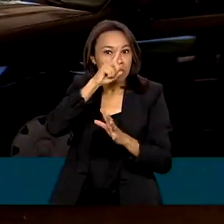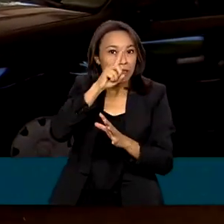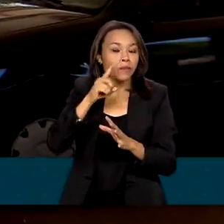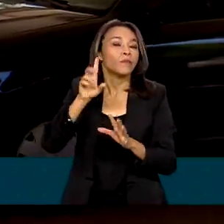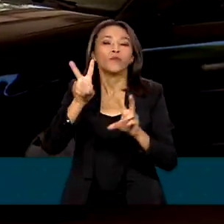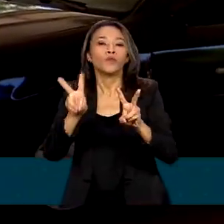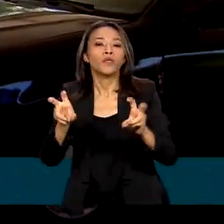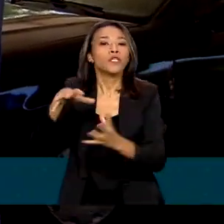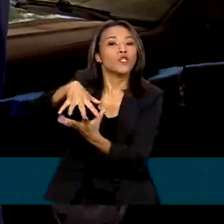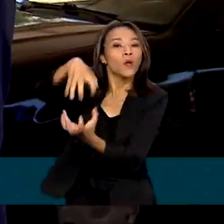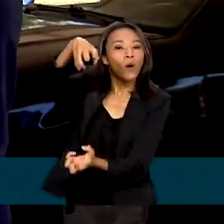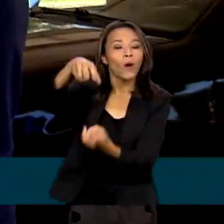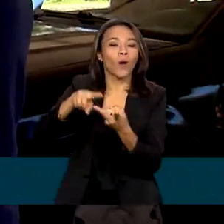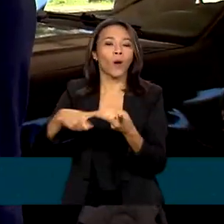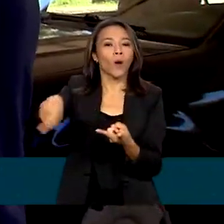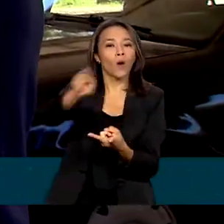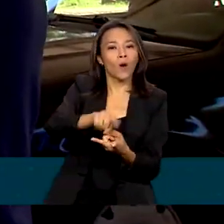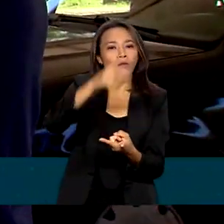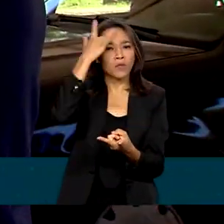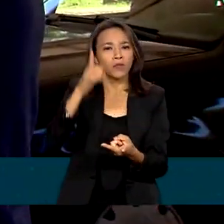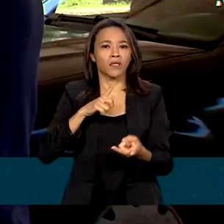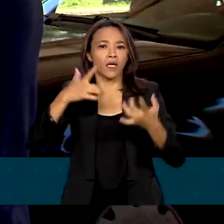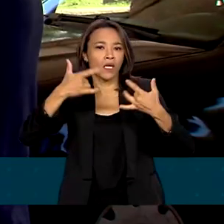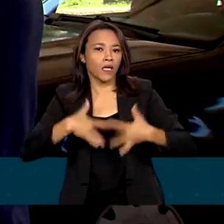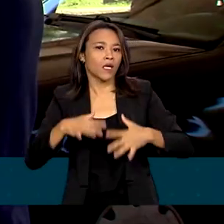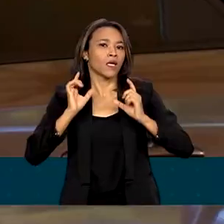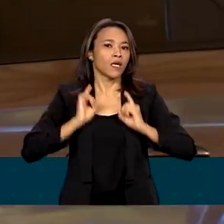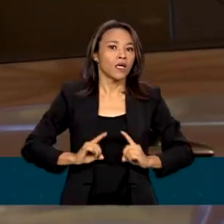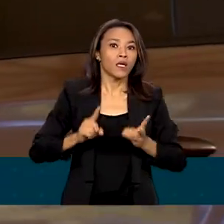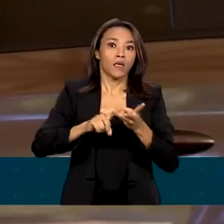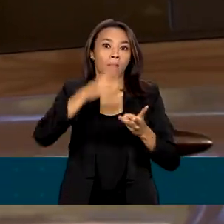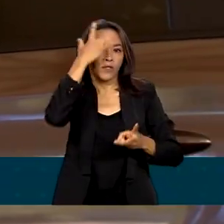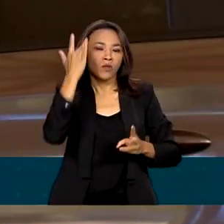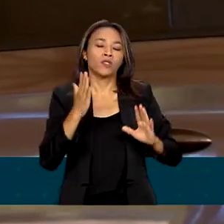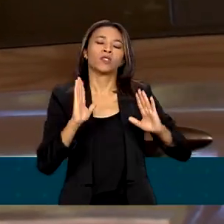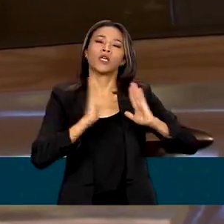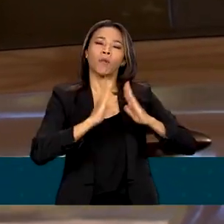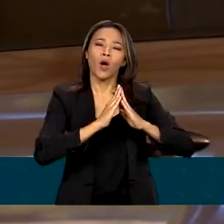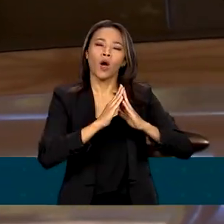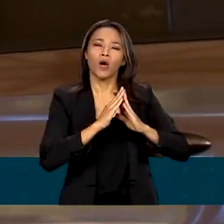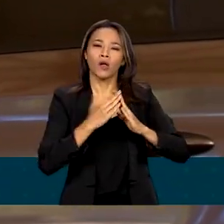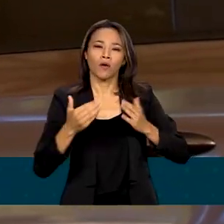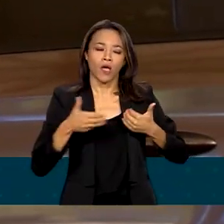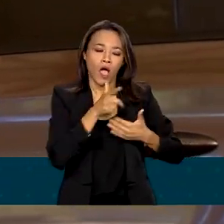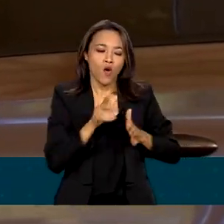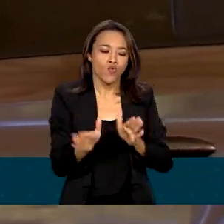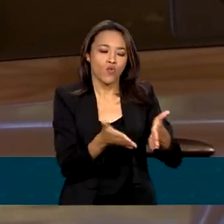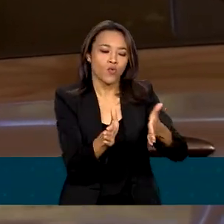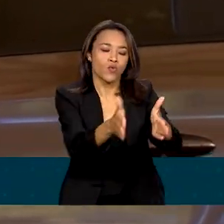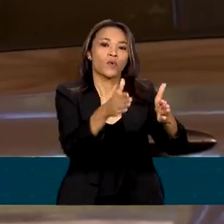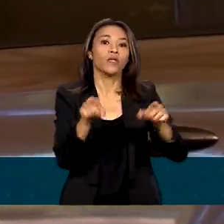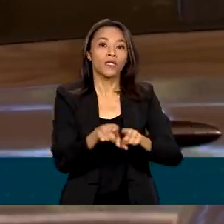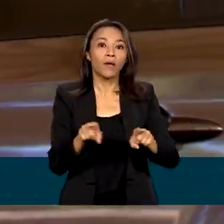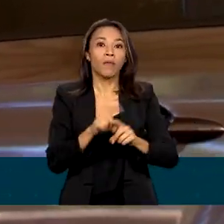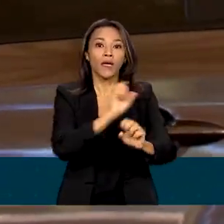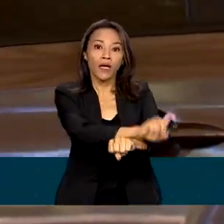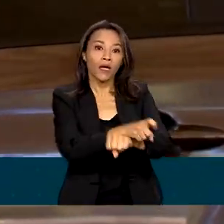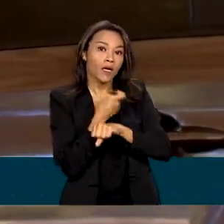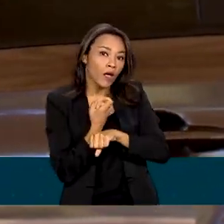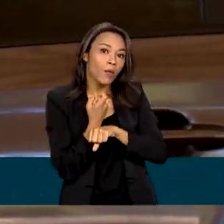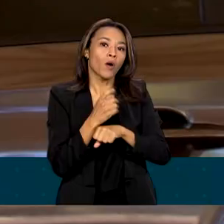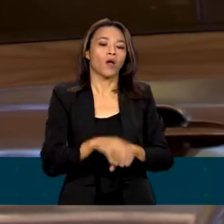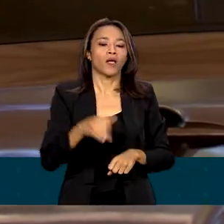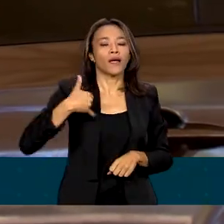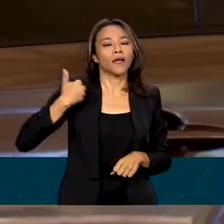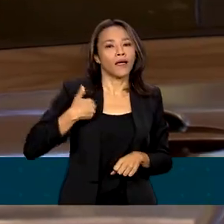mais de 70 anos e mundo comprometidos indígenas ribeirinhos e quilombolas né numa outra etapa também serão vacinados os idosos